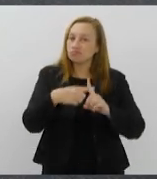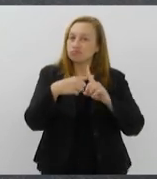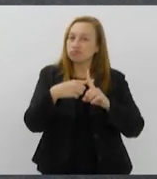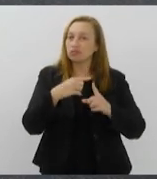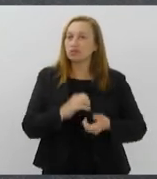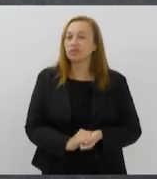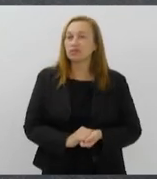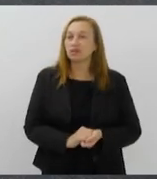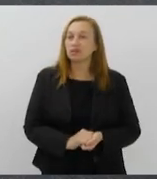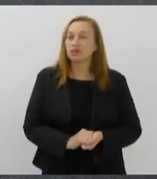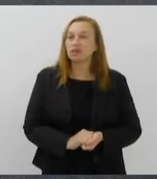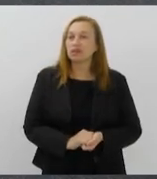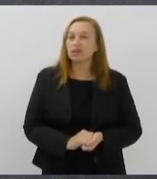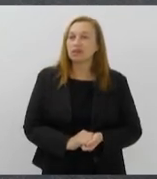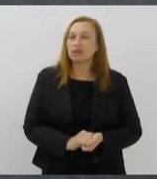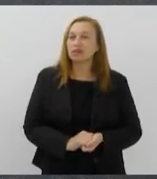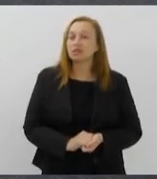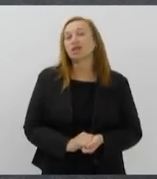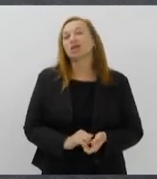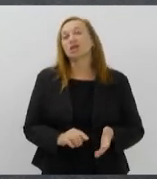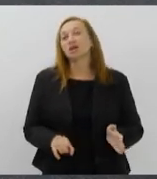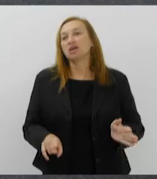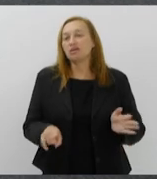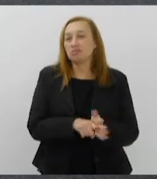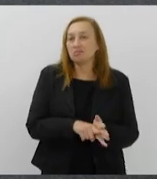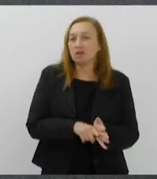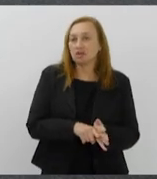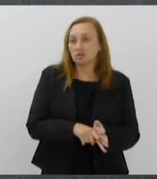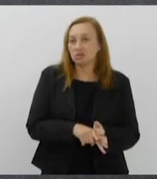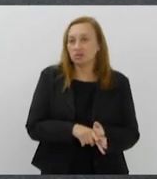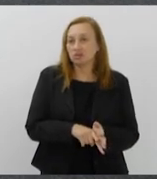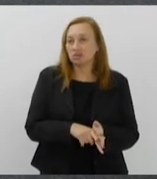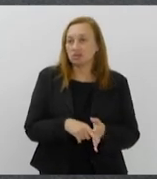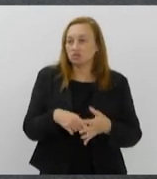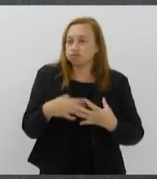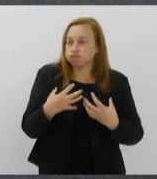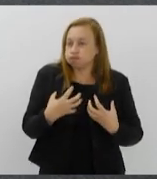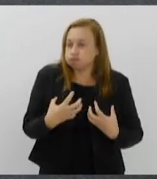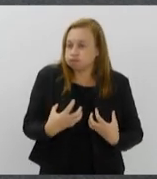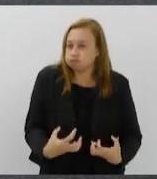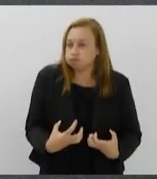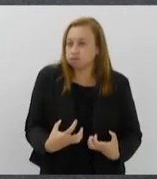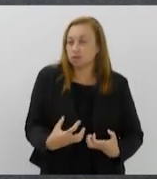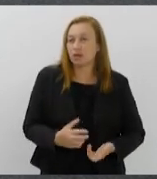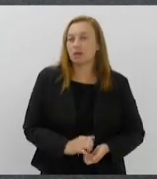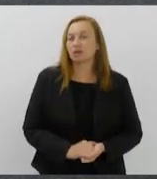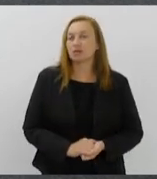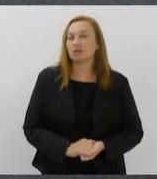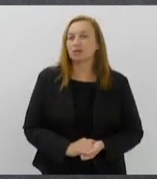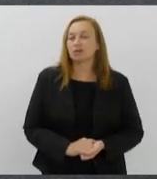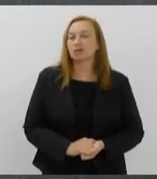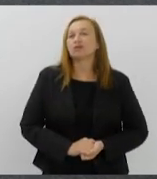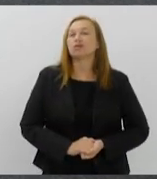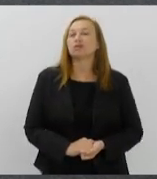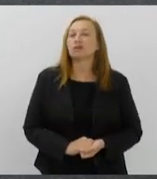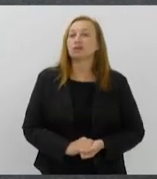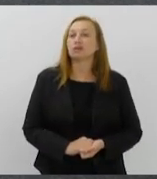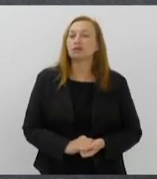pouco menos carregada de pensamentos nocivos, daqueles que levam ao rompimento do tecido